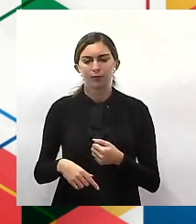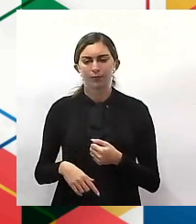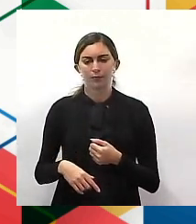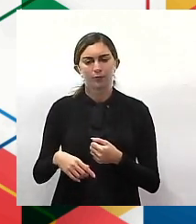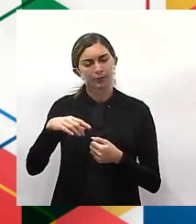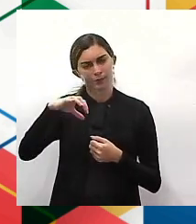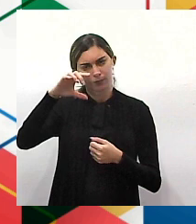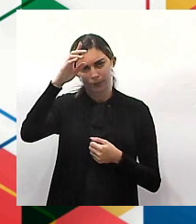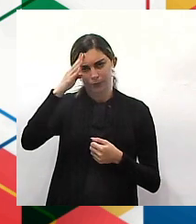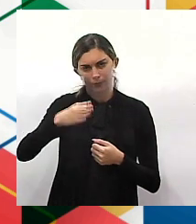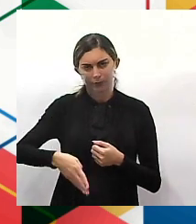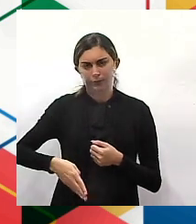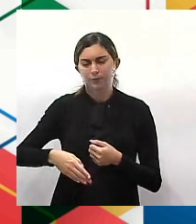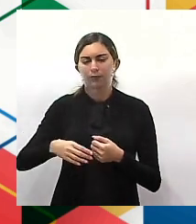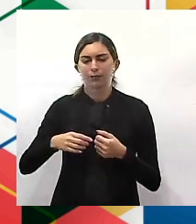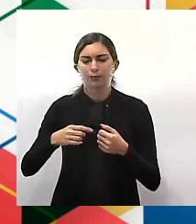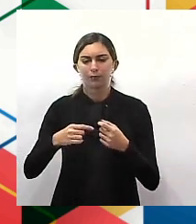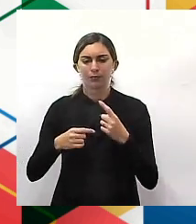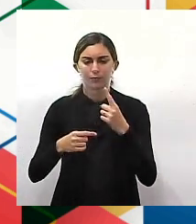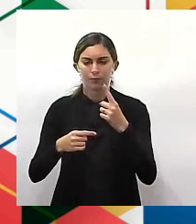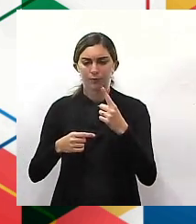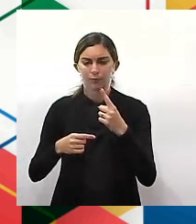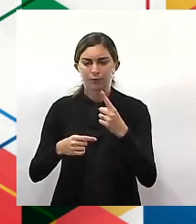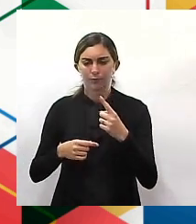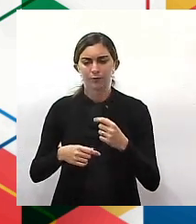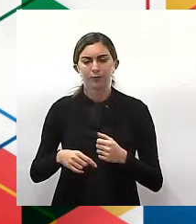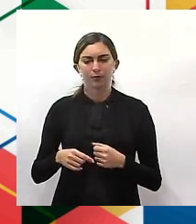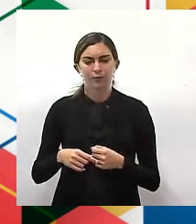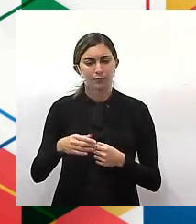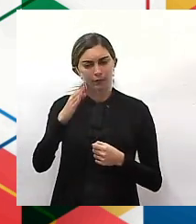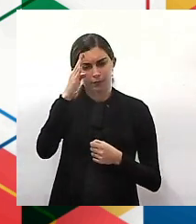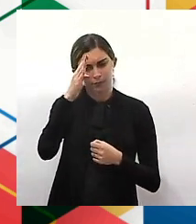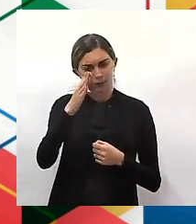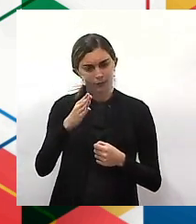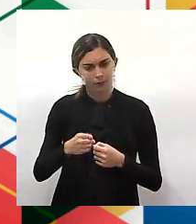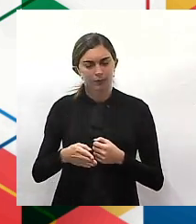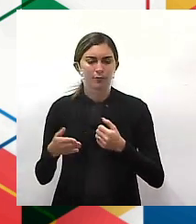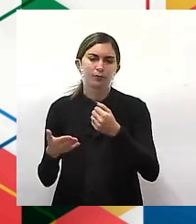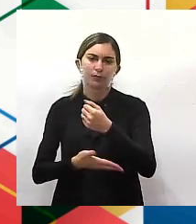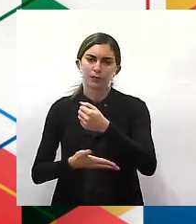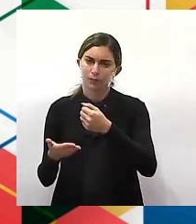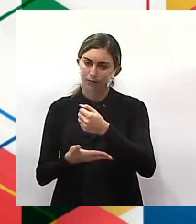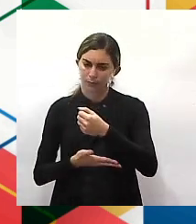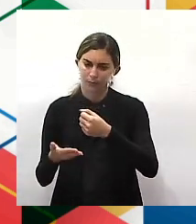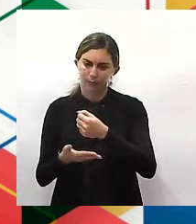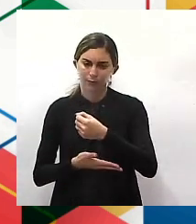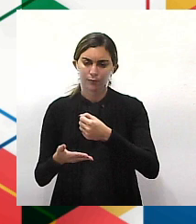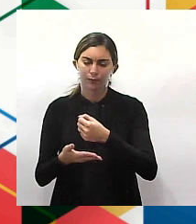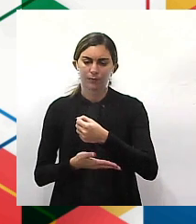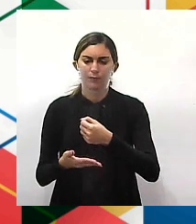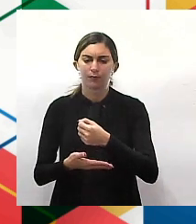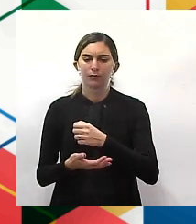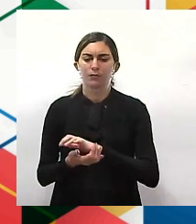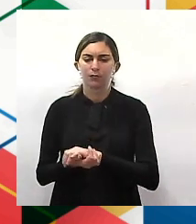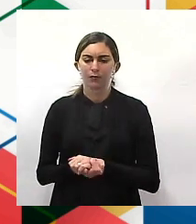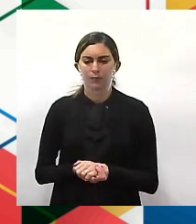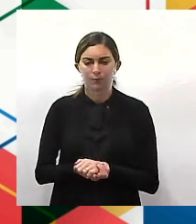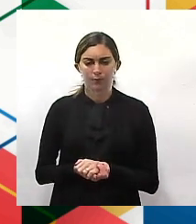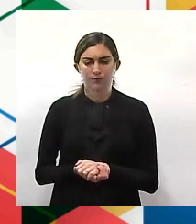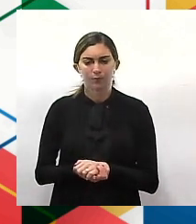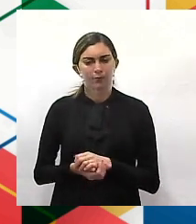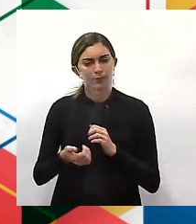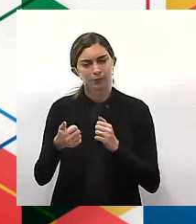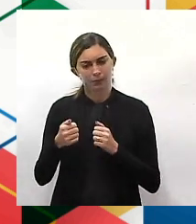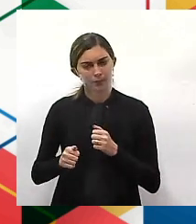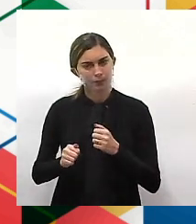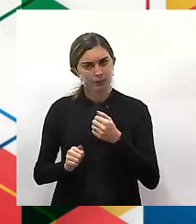aqui, ó, que vem desse pontinho aqui que eu estou marcando em vermelho até esse outro aqui. Eu vou colocar aqui A e